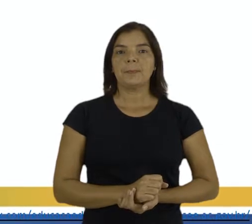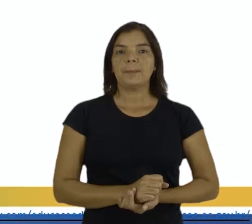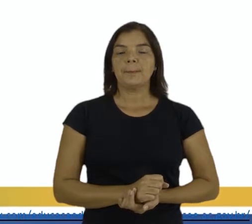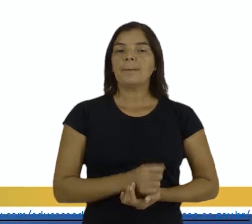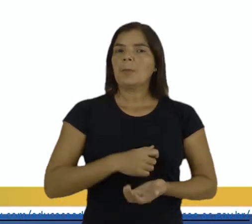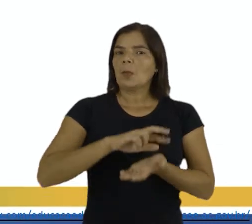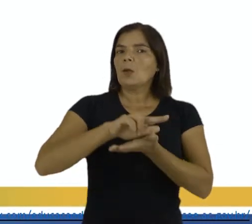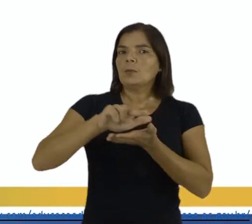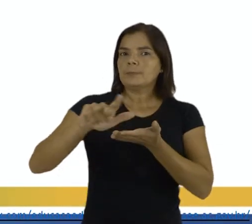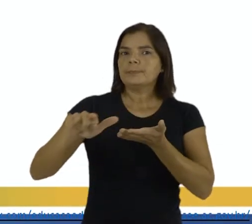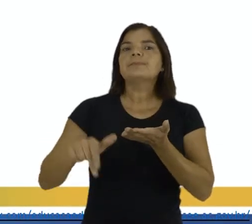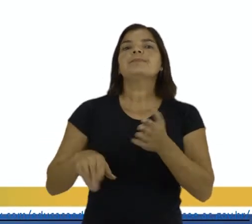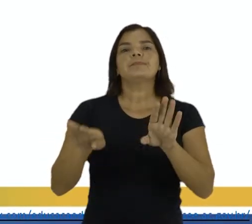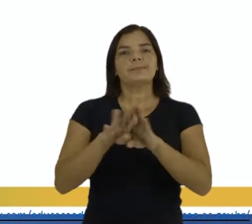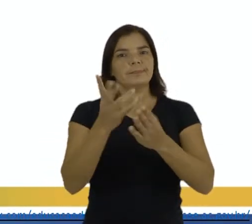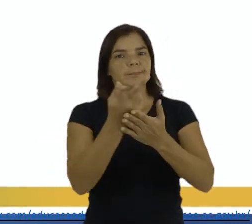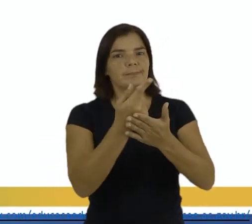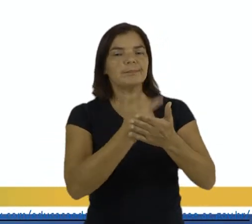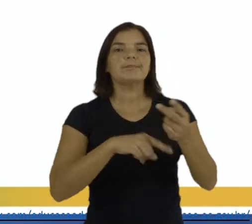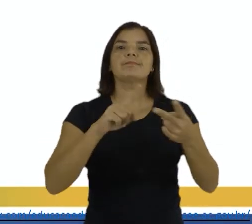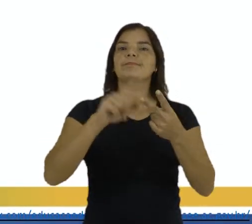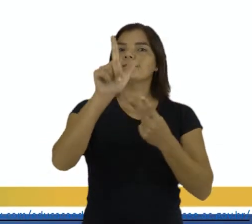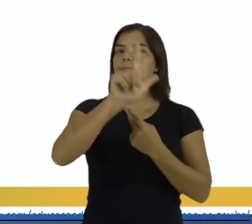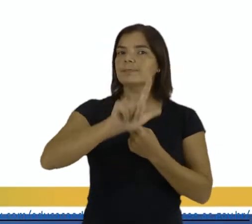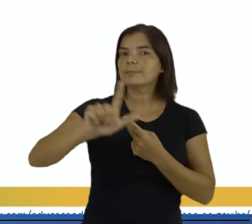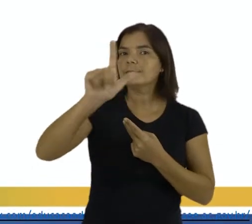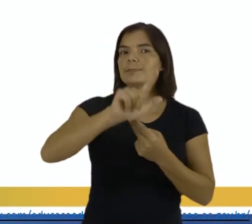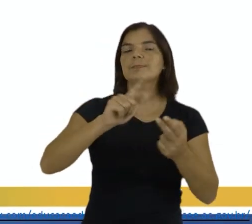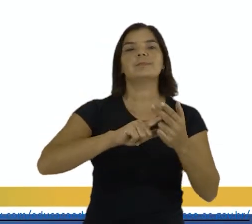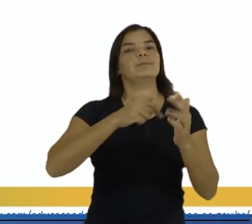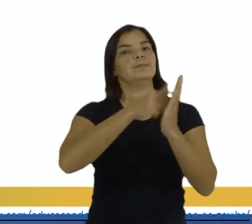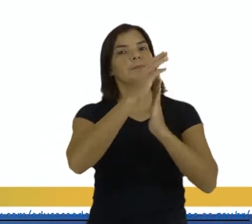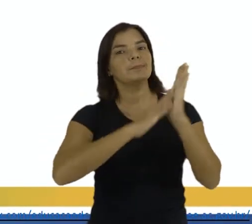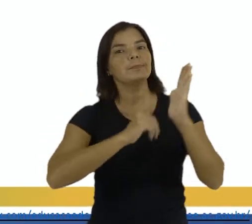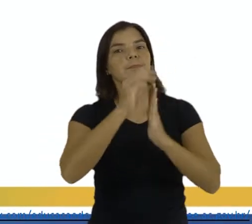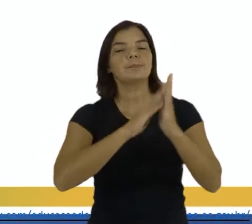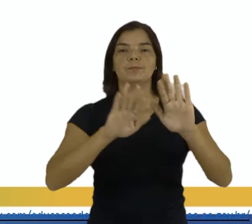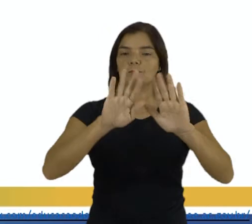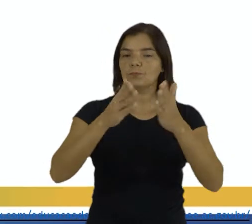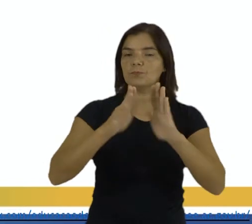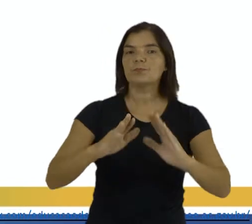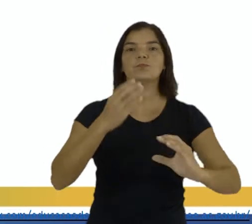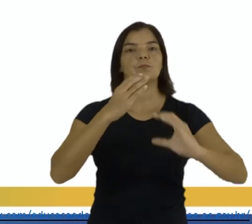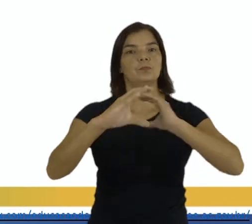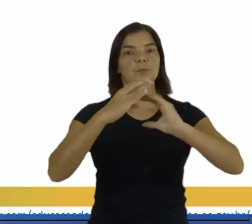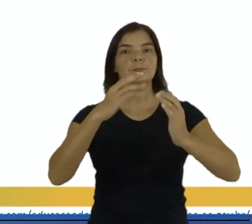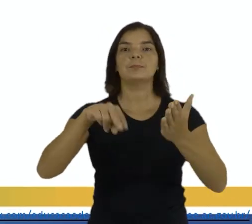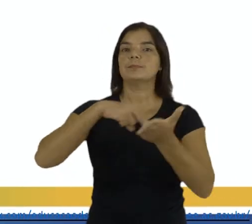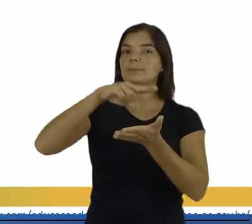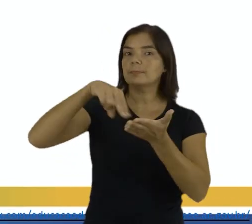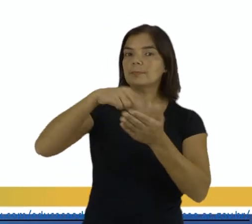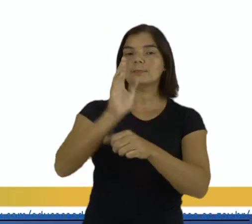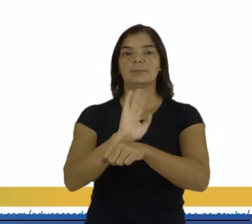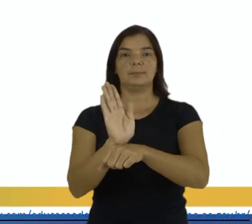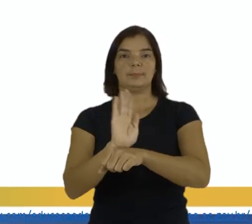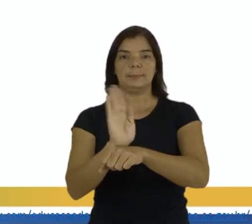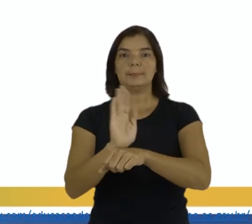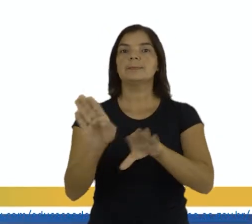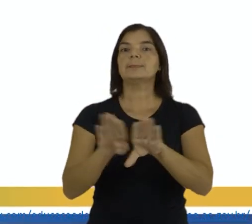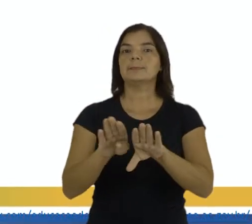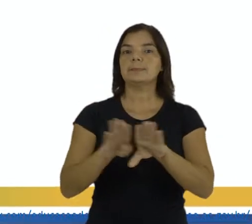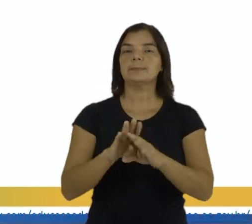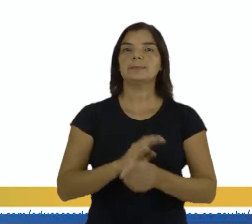Entre vários tipos de arte, literatura, pintura, escultura, música, dança e cinema.